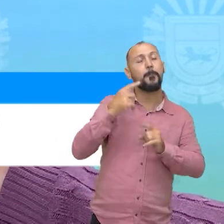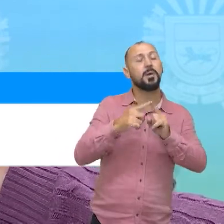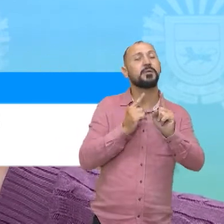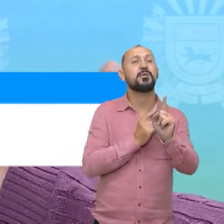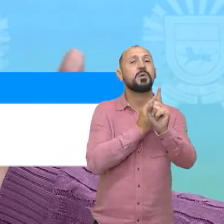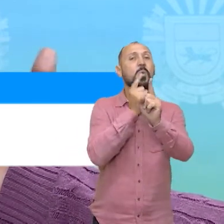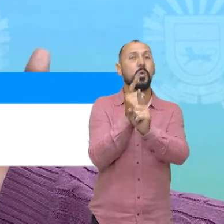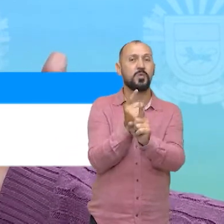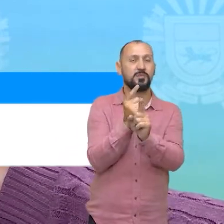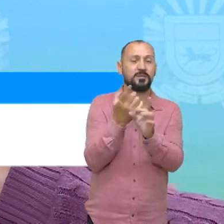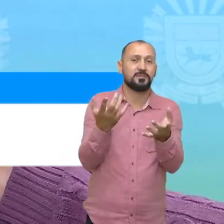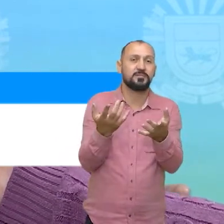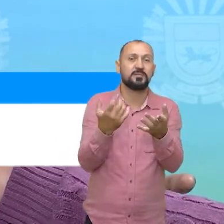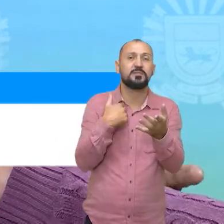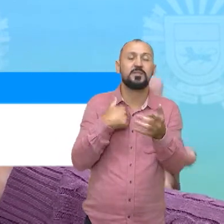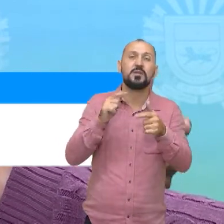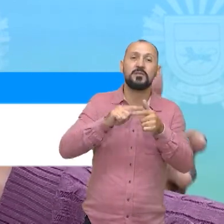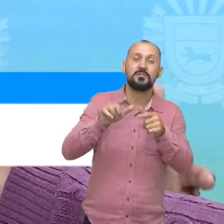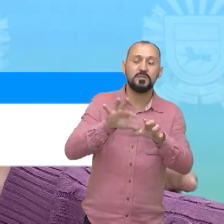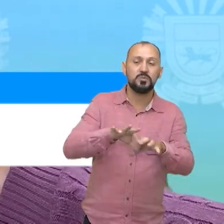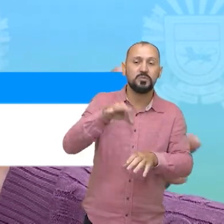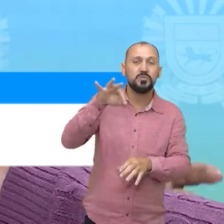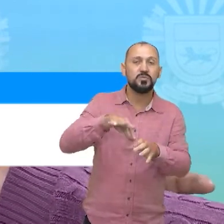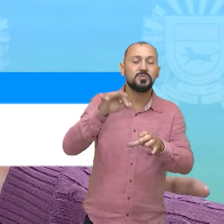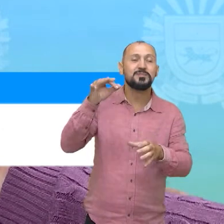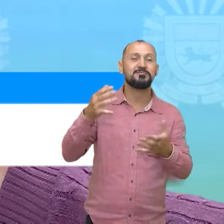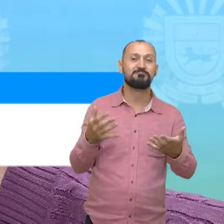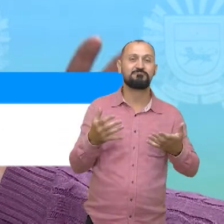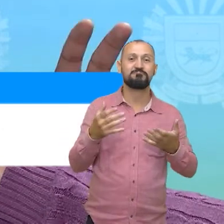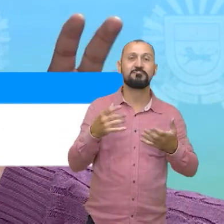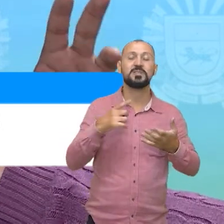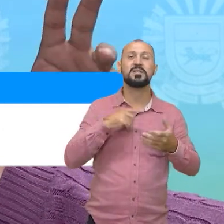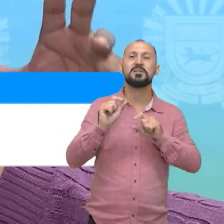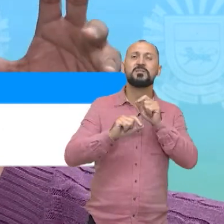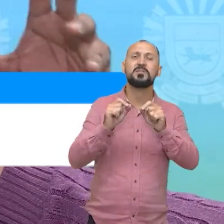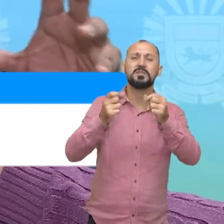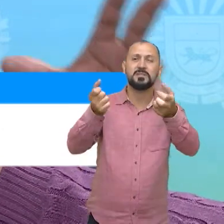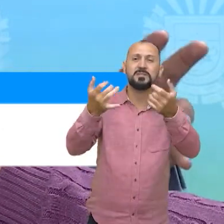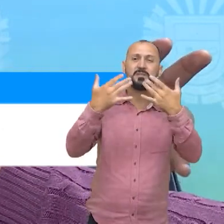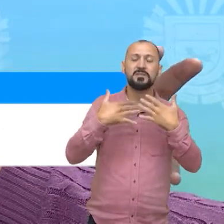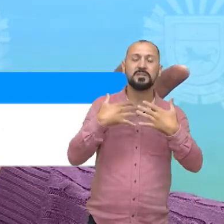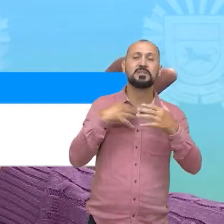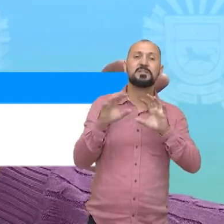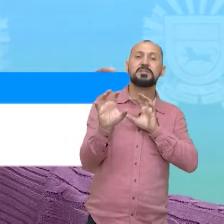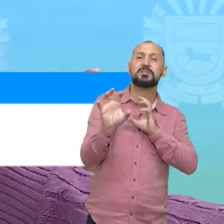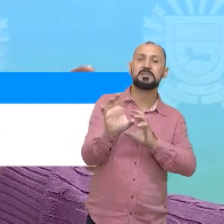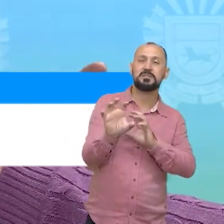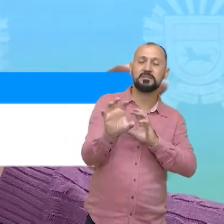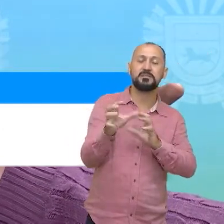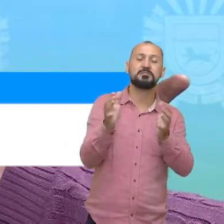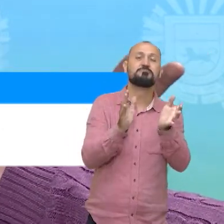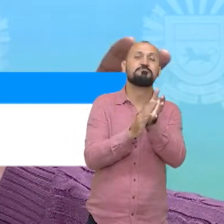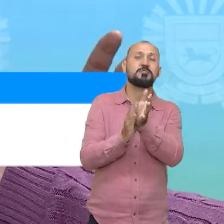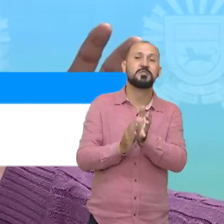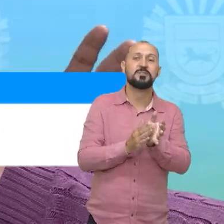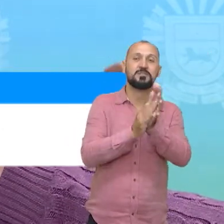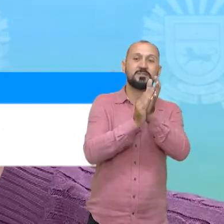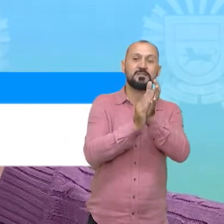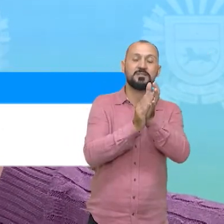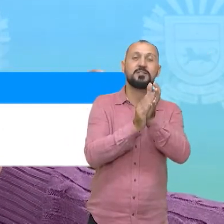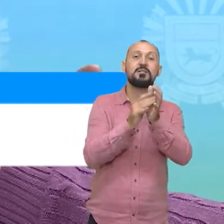lúdica, porque a gente vai se encontrar, vai ter a questão dos sorteios, enfim, então, você colocou muito bem, né, essa sensibilidade,